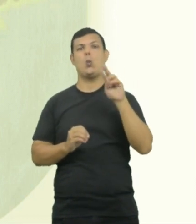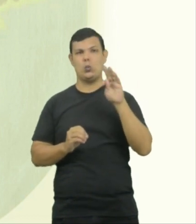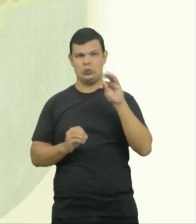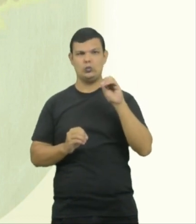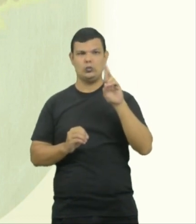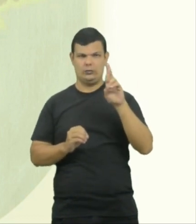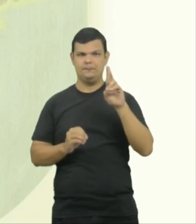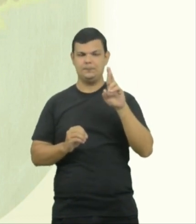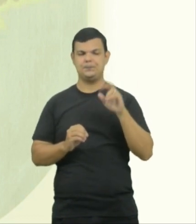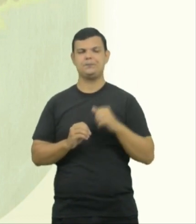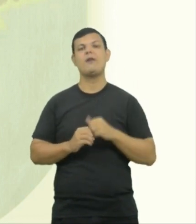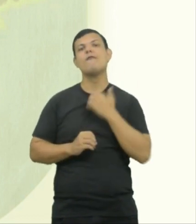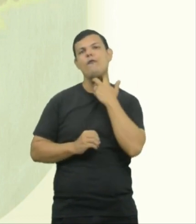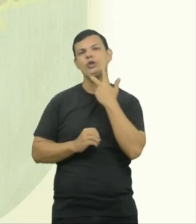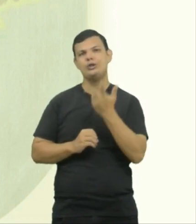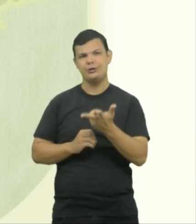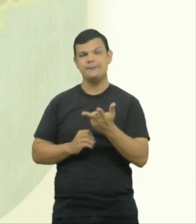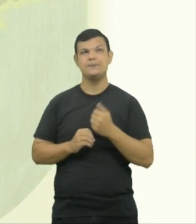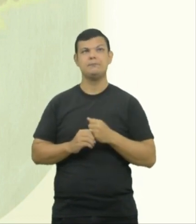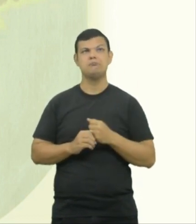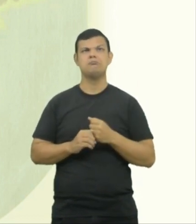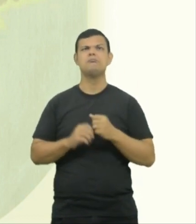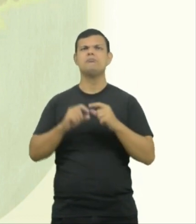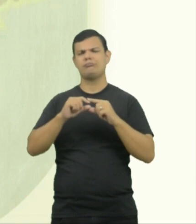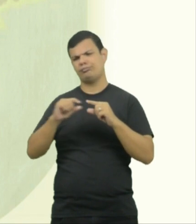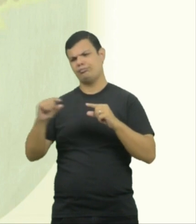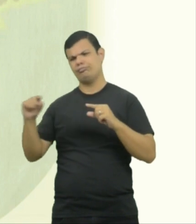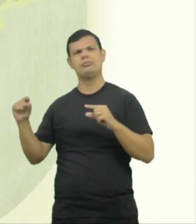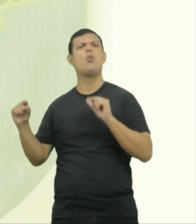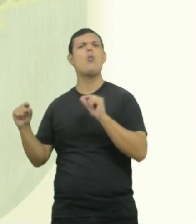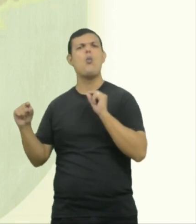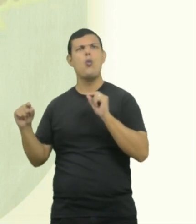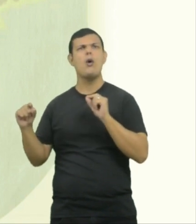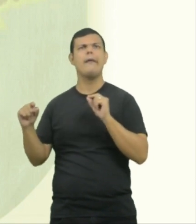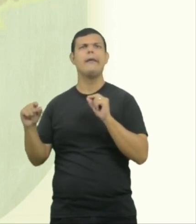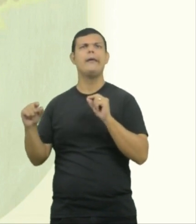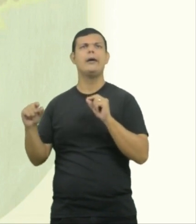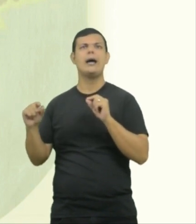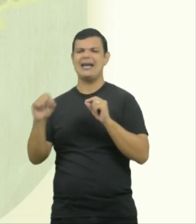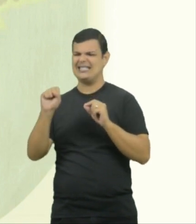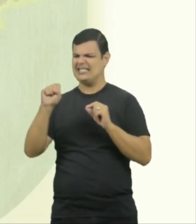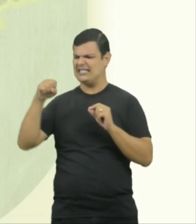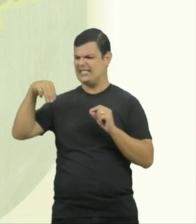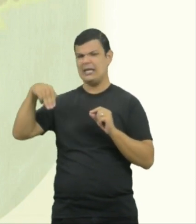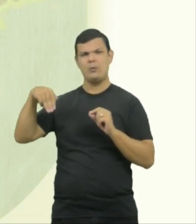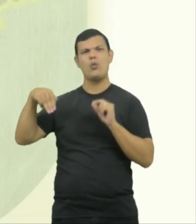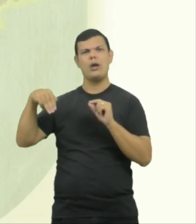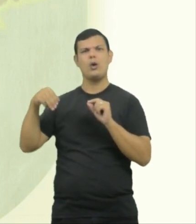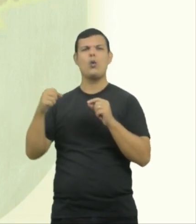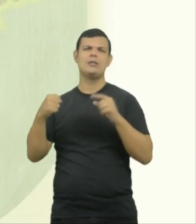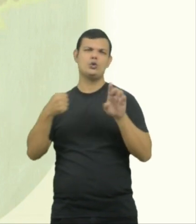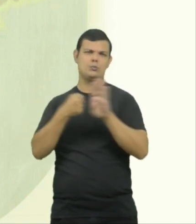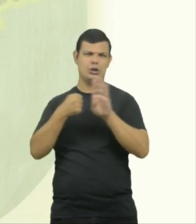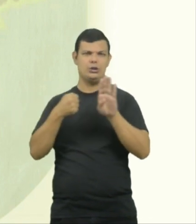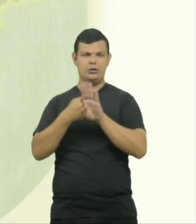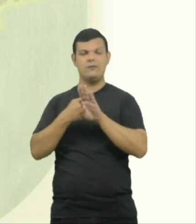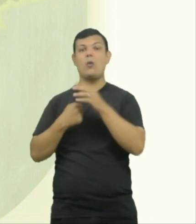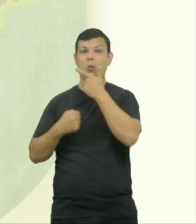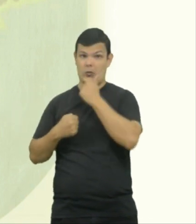o O da palavra doutor deve ser pronunciado. Observe que tem um acento circunflexo, isso quer dizer que o O deve ser